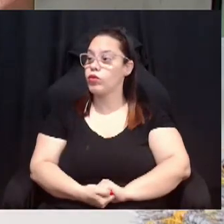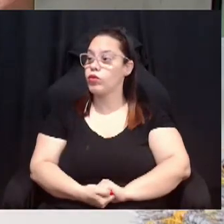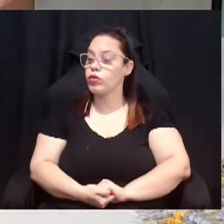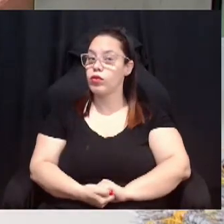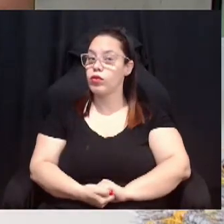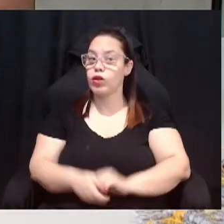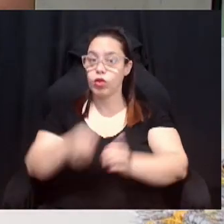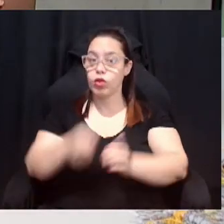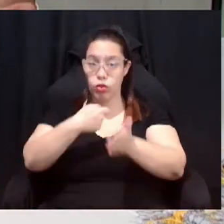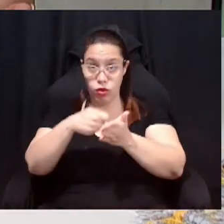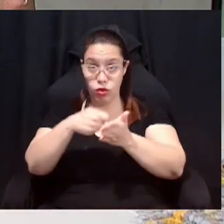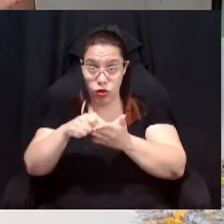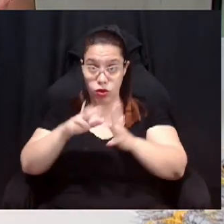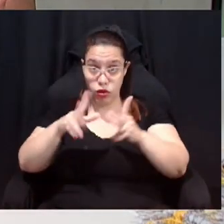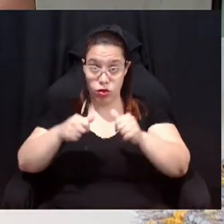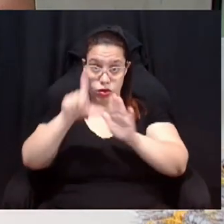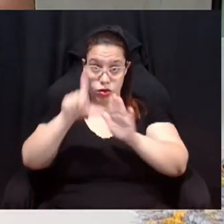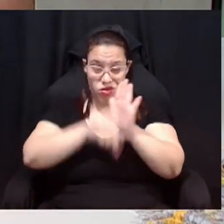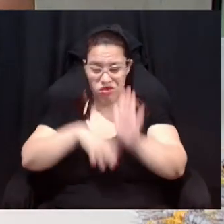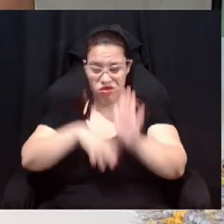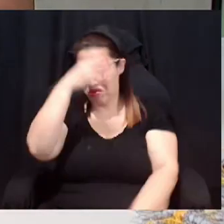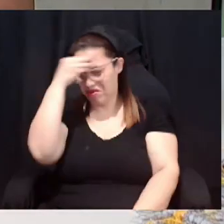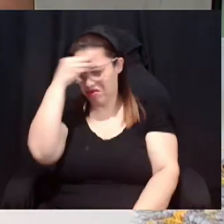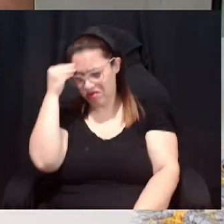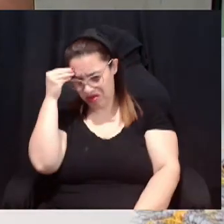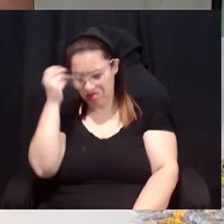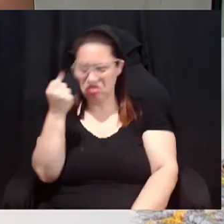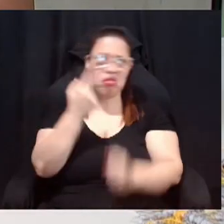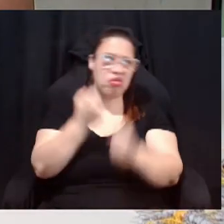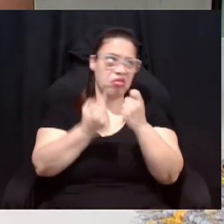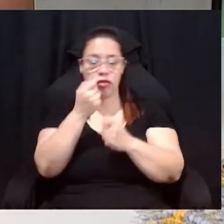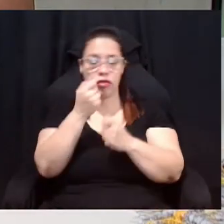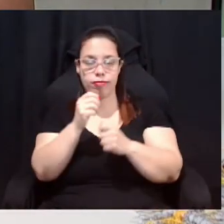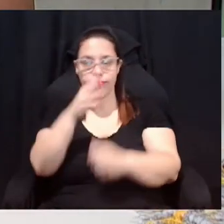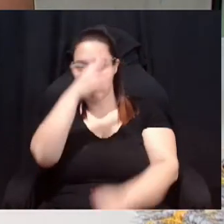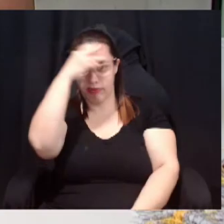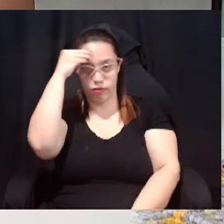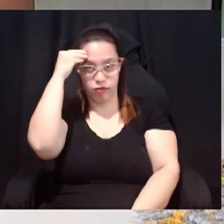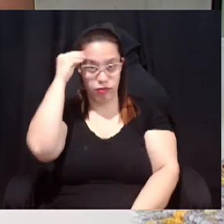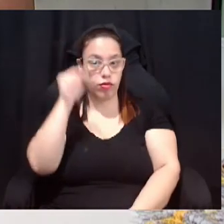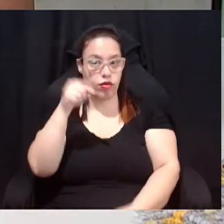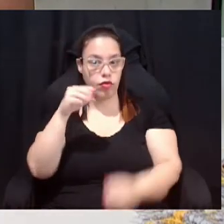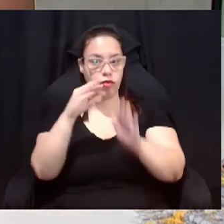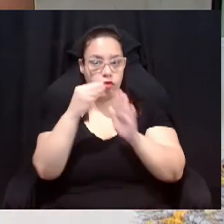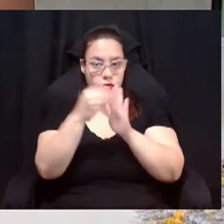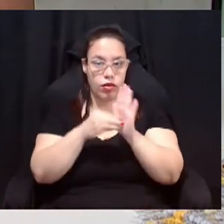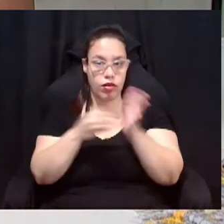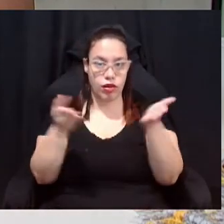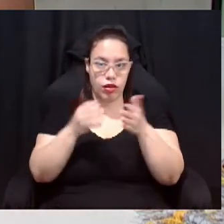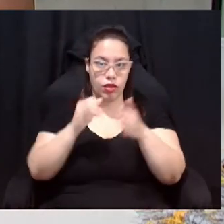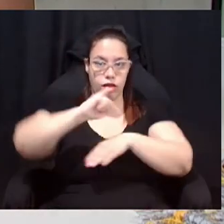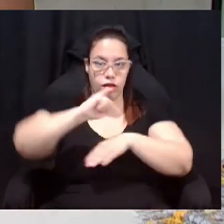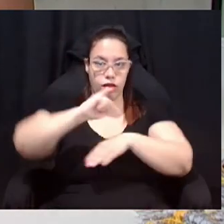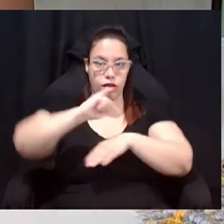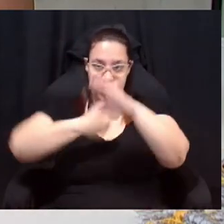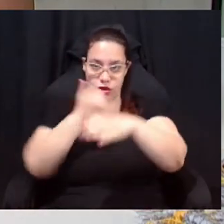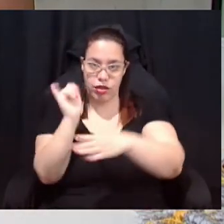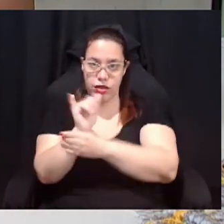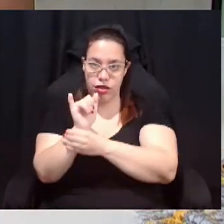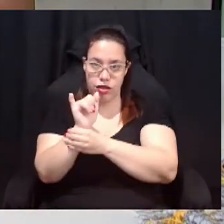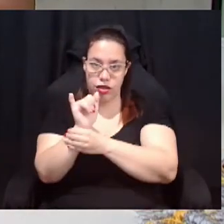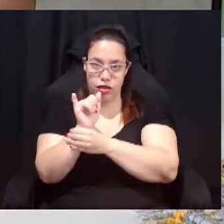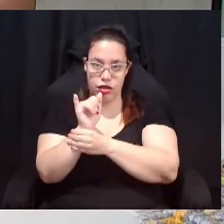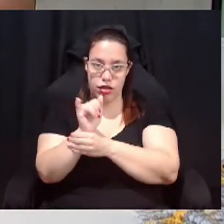Anotou toda a lista? Se esqueceu algum item, não se esqueça, esse episódio de hoje vai lá para o nosso canal do YouTube, TV